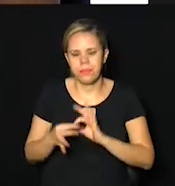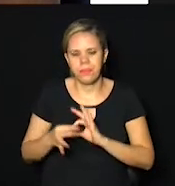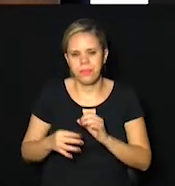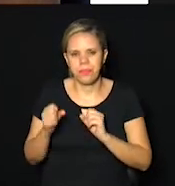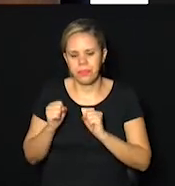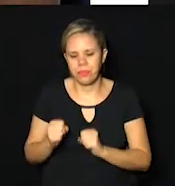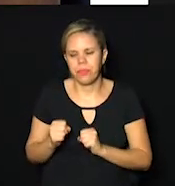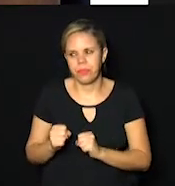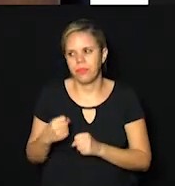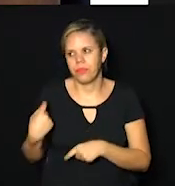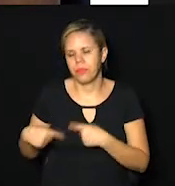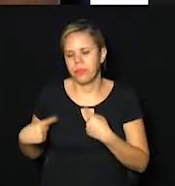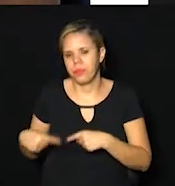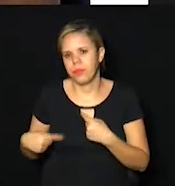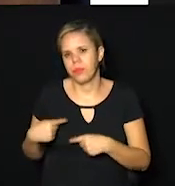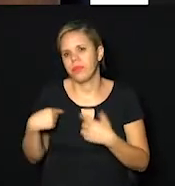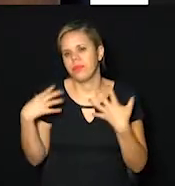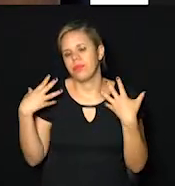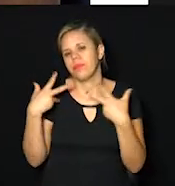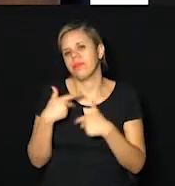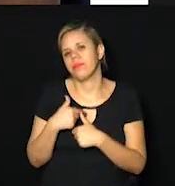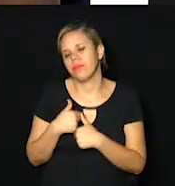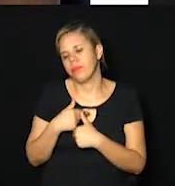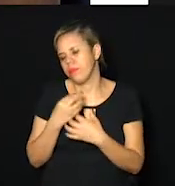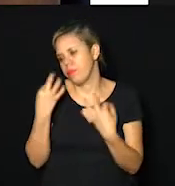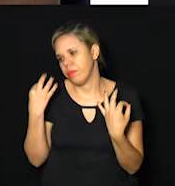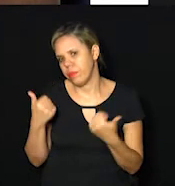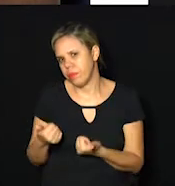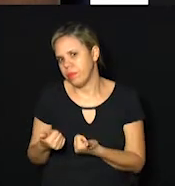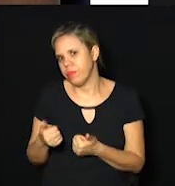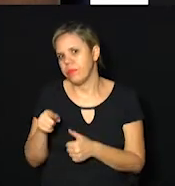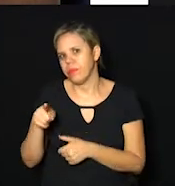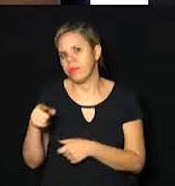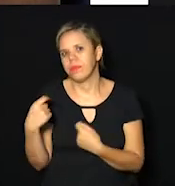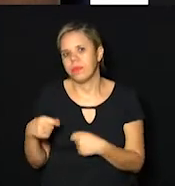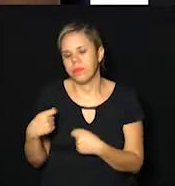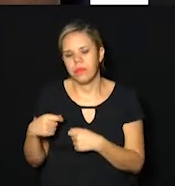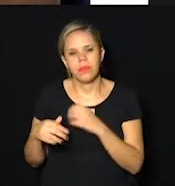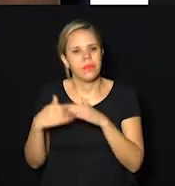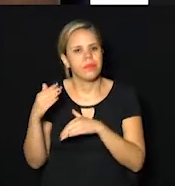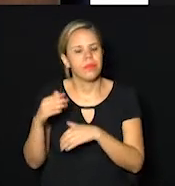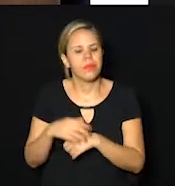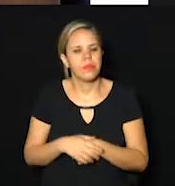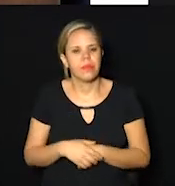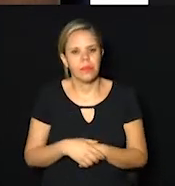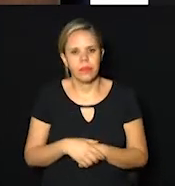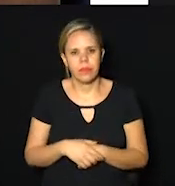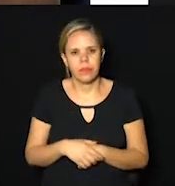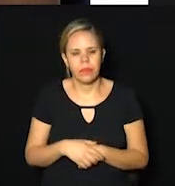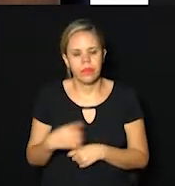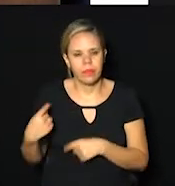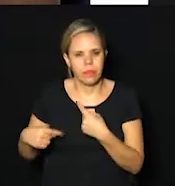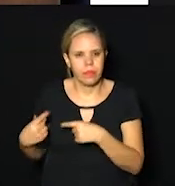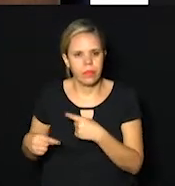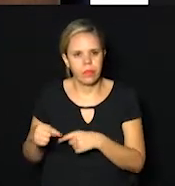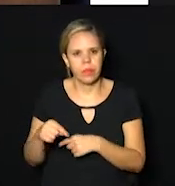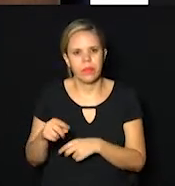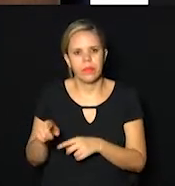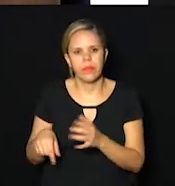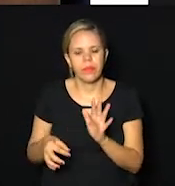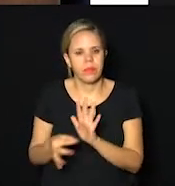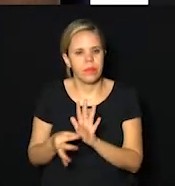meu projeto político, eu sou lindo, maravilhoso, fantástico, ótimo. Mas você precisa construir o discurso a partir da visão das